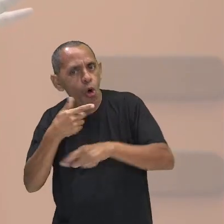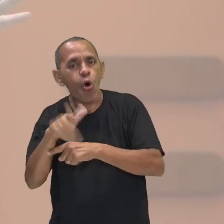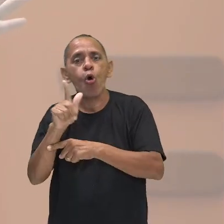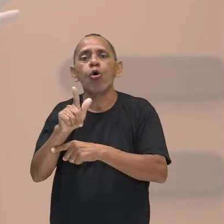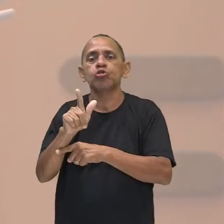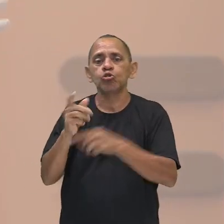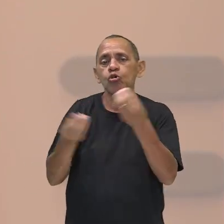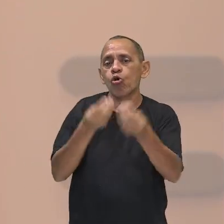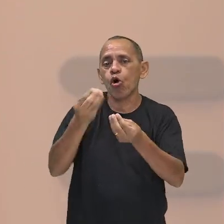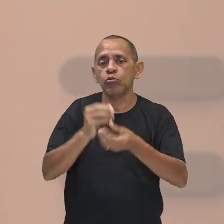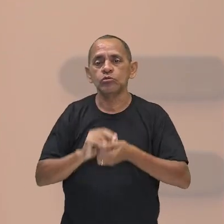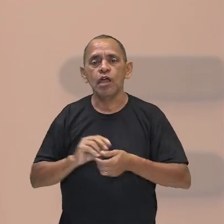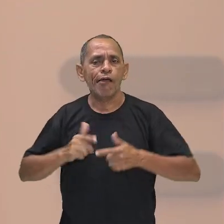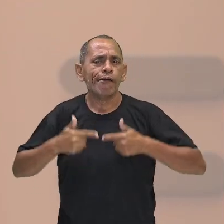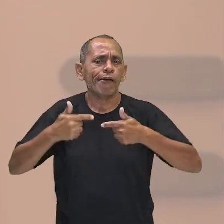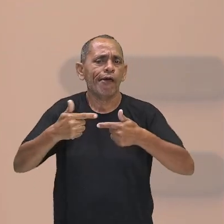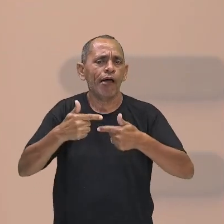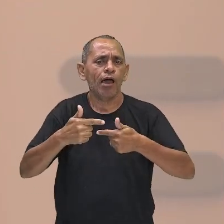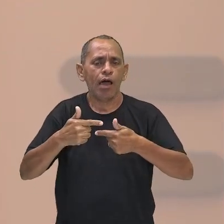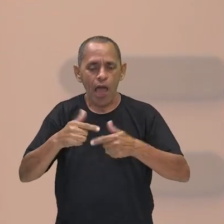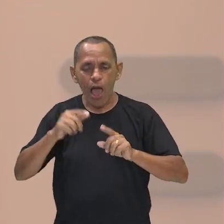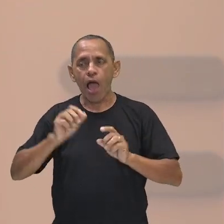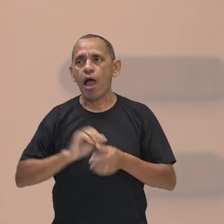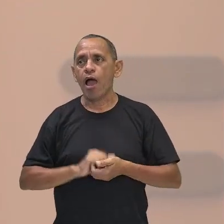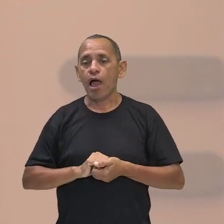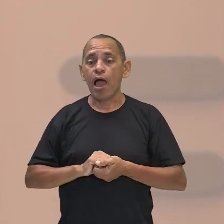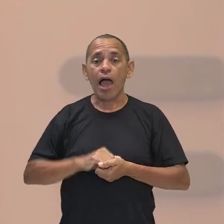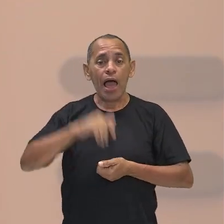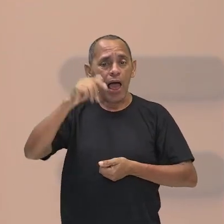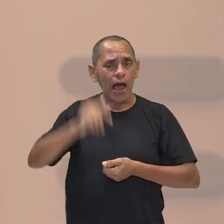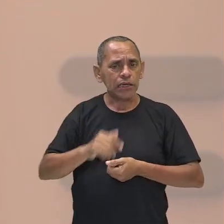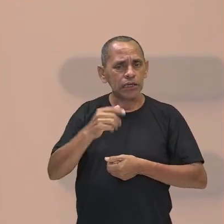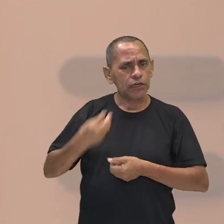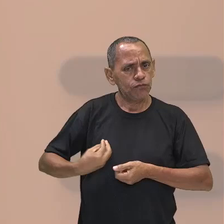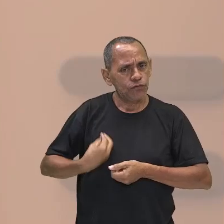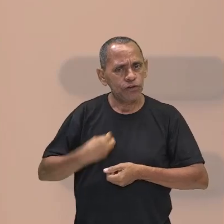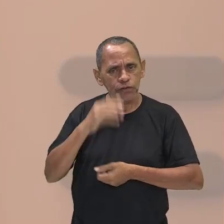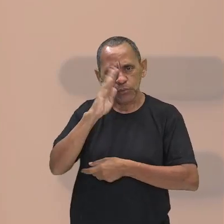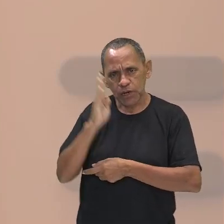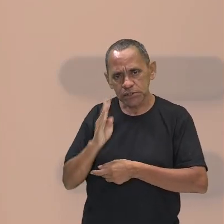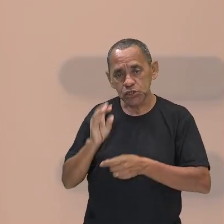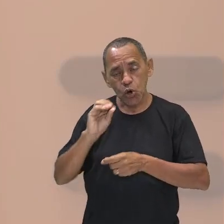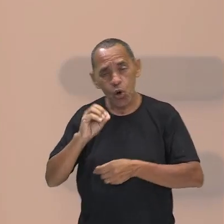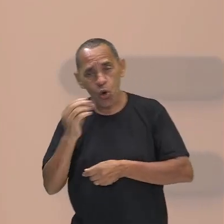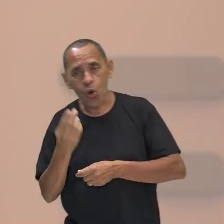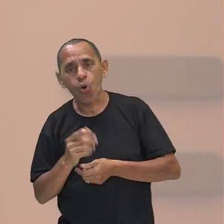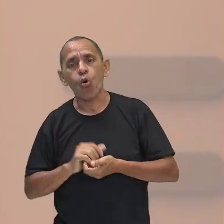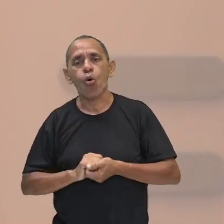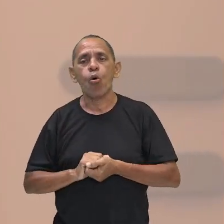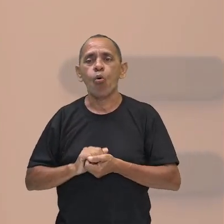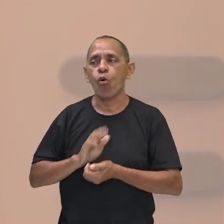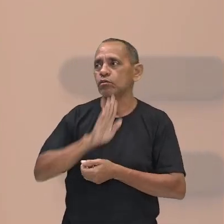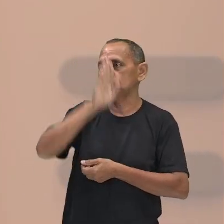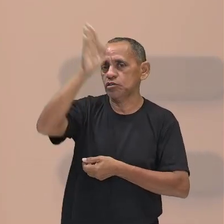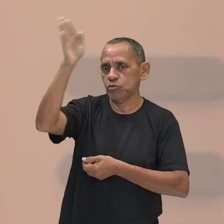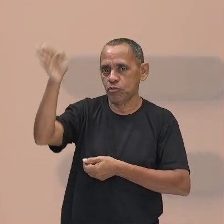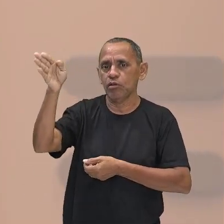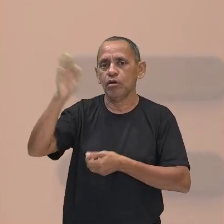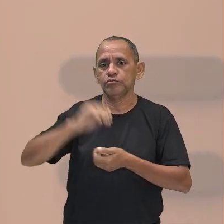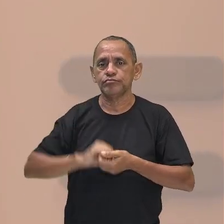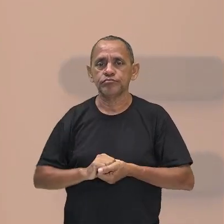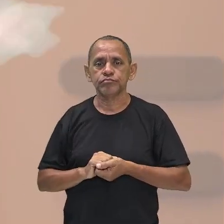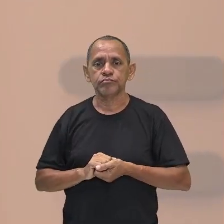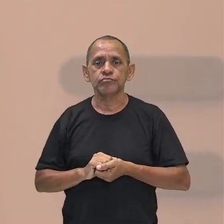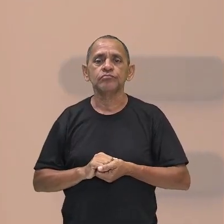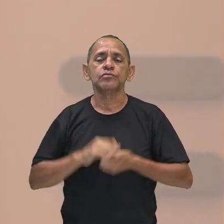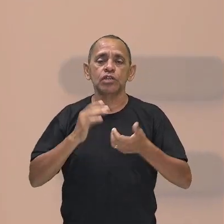fica nessa guerra, não sei se fica no Brasil ou se for para lá, até que a gente tem, então, aí, essa parte da abdicação, né, e ele parte,